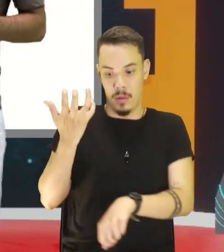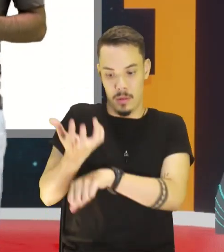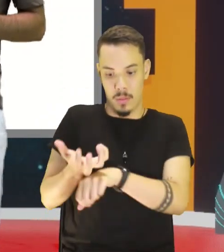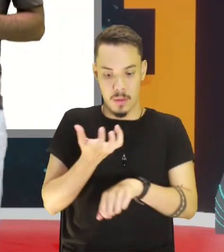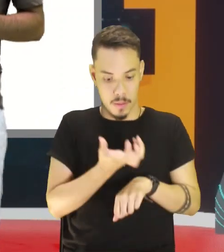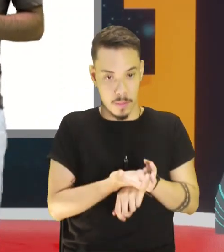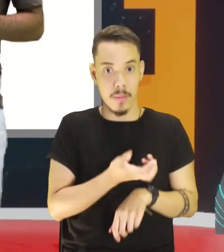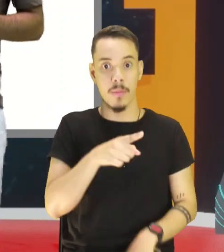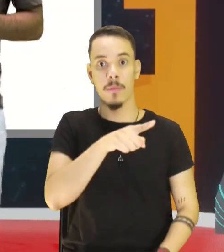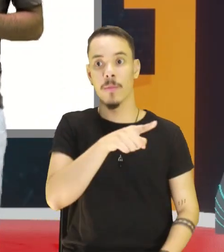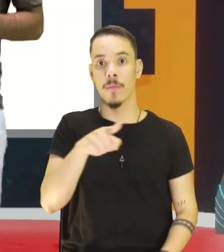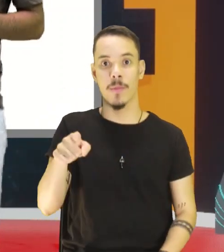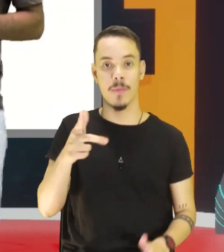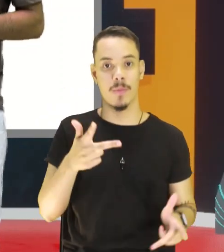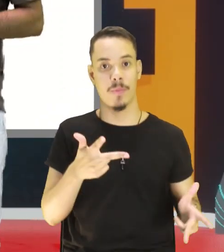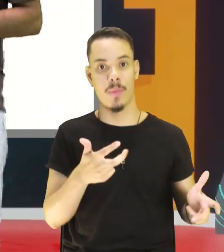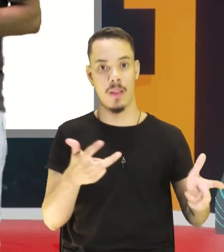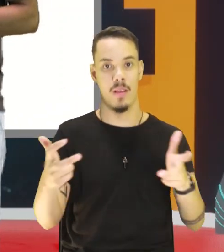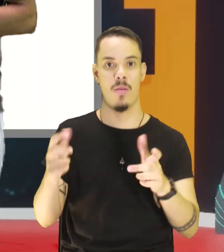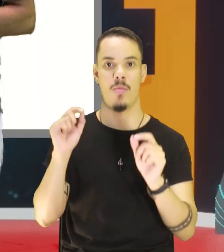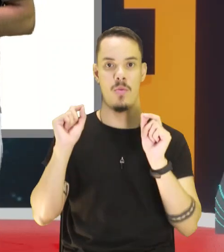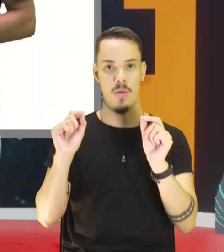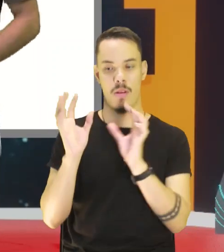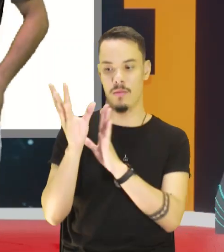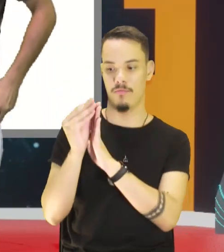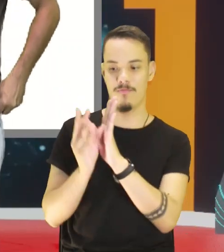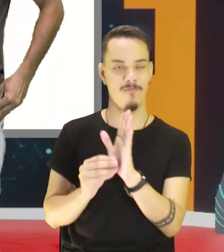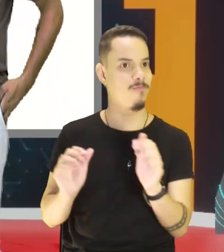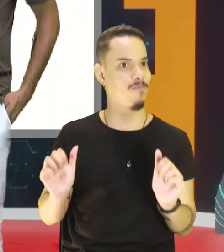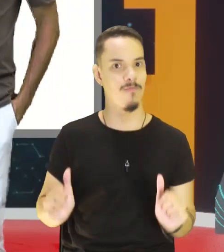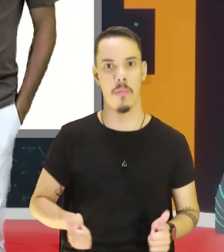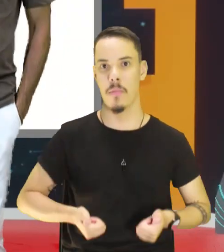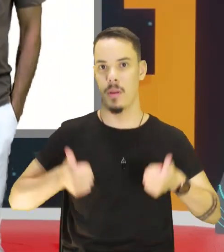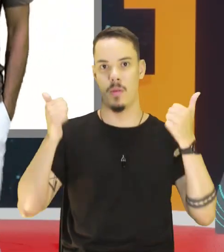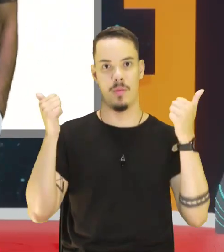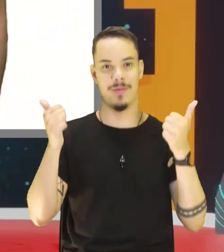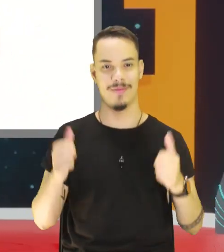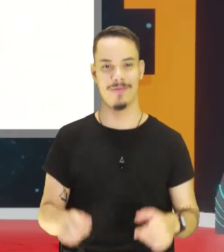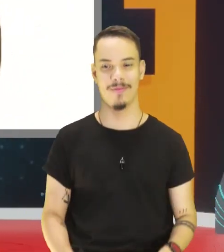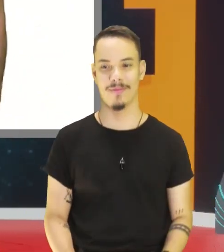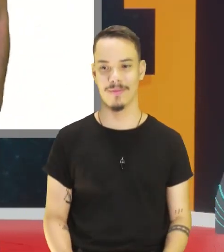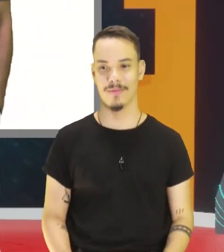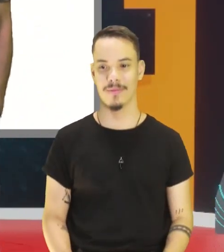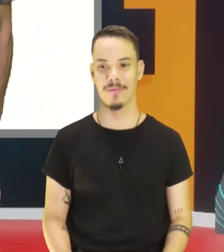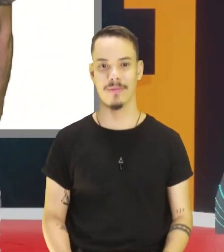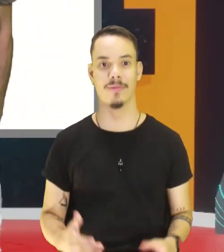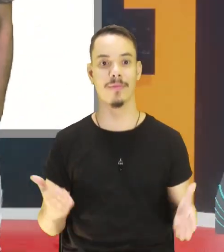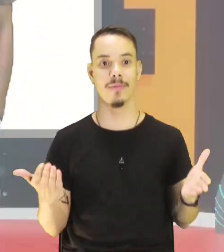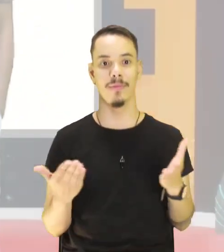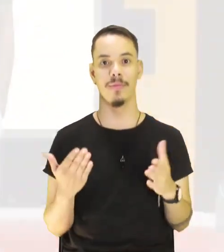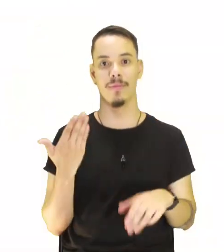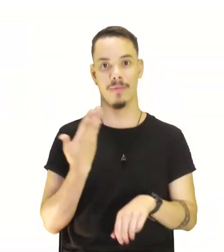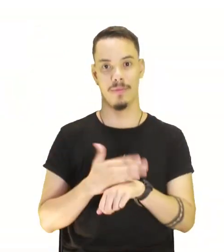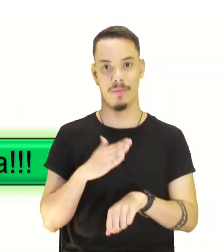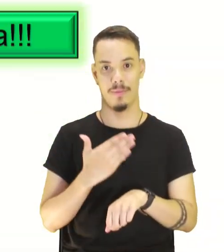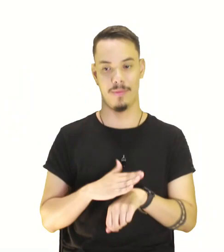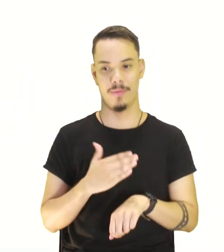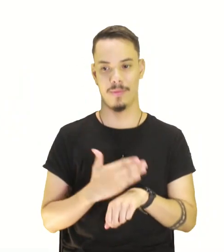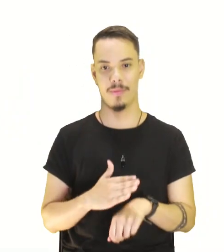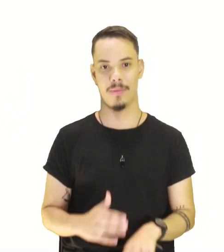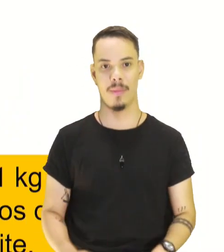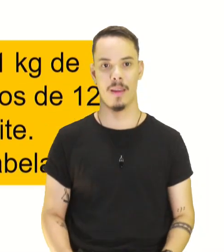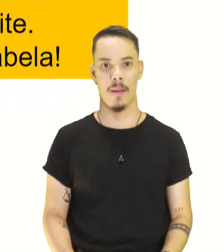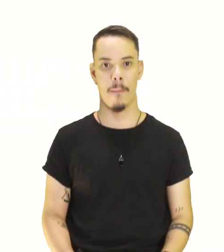sua percepção de conteúdo fica muito melhor. Olha aí. Vamos lá então agora colocar isso em prática. Olha lá na